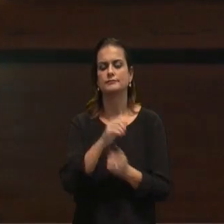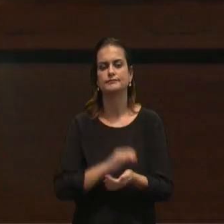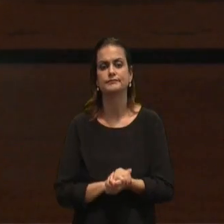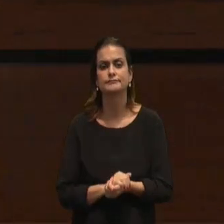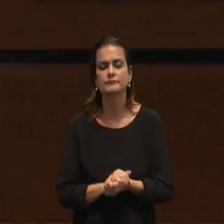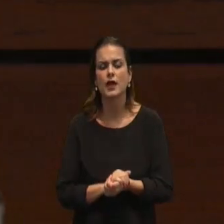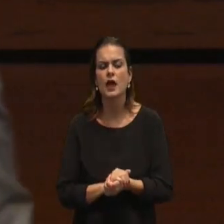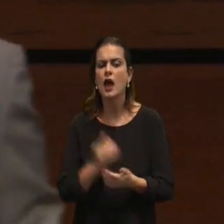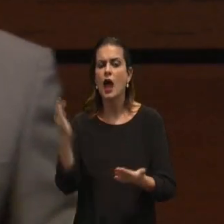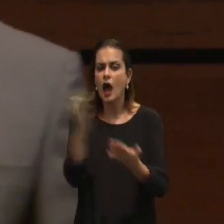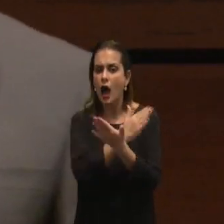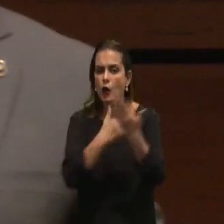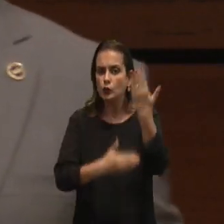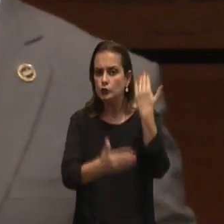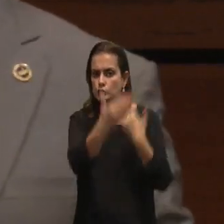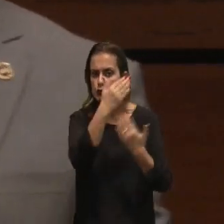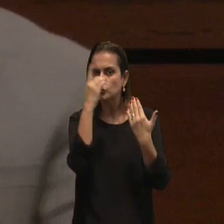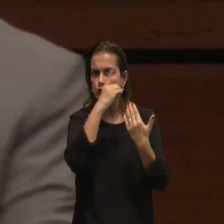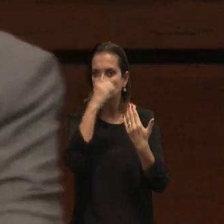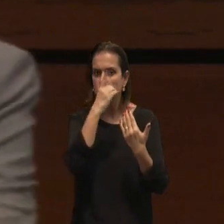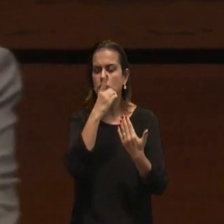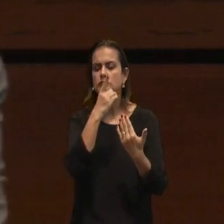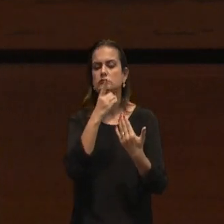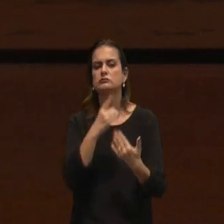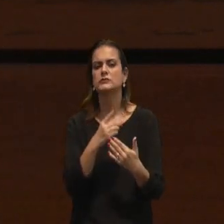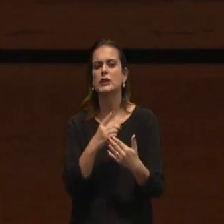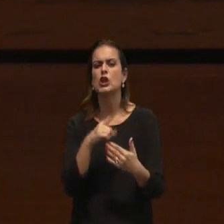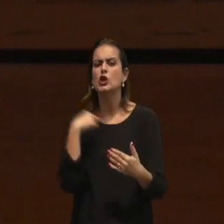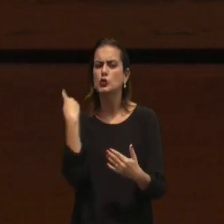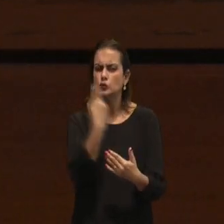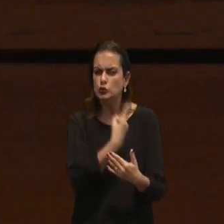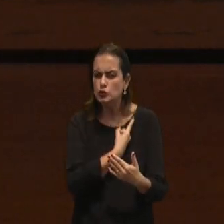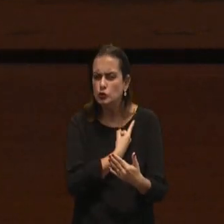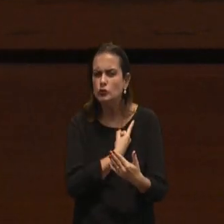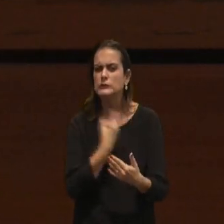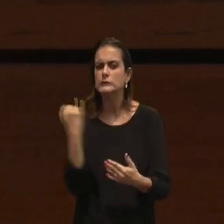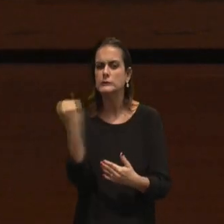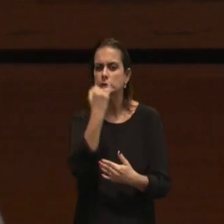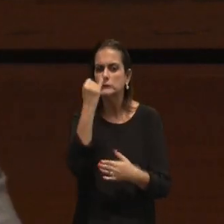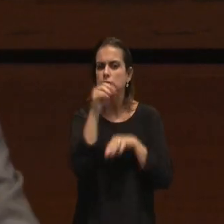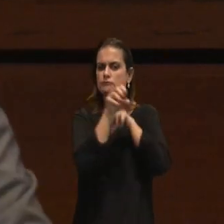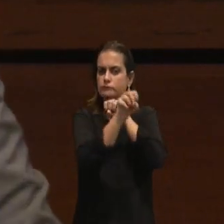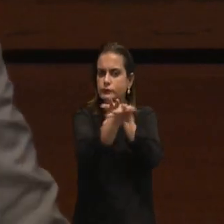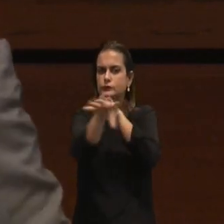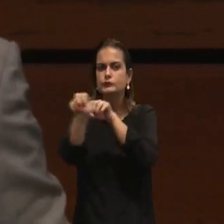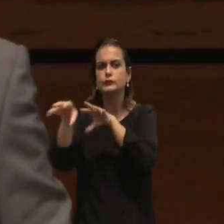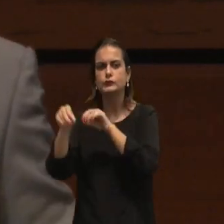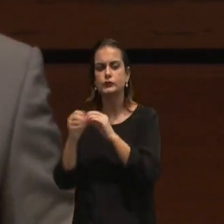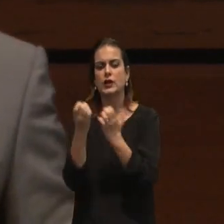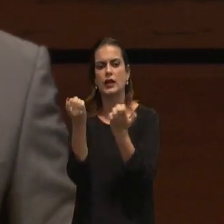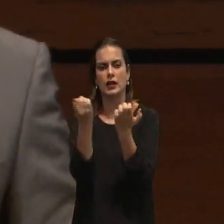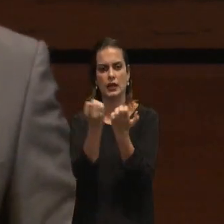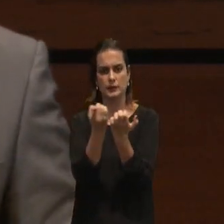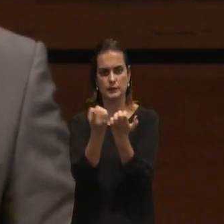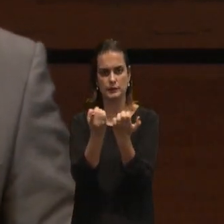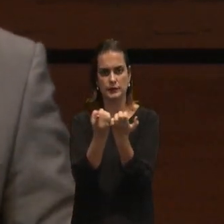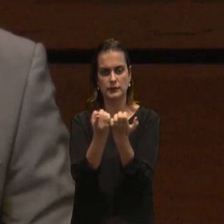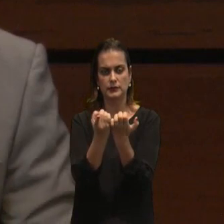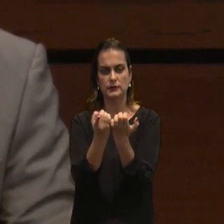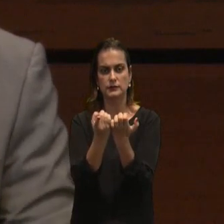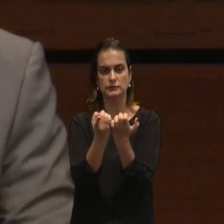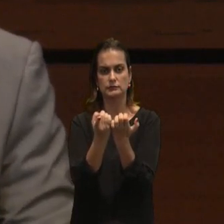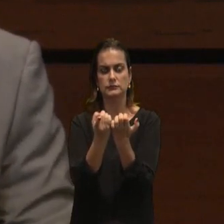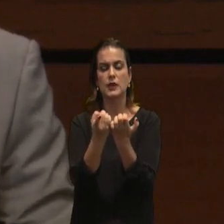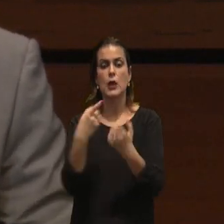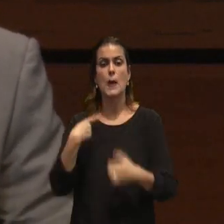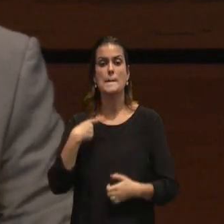Alguns domingos atrás nós recebemos preciosas lições e ensinos em nossa escola dominical, através do nosso